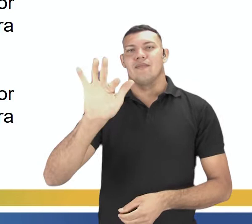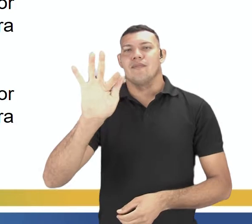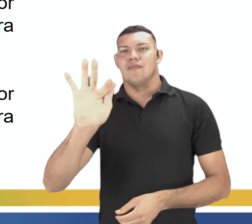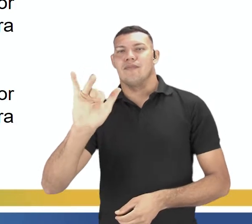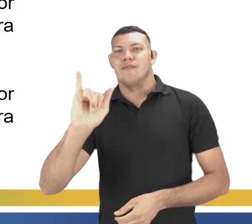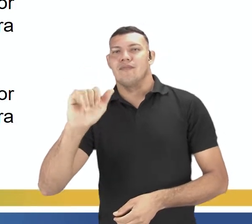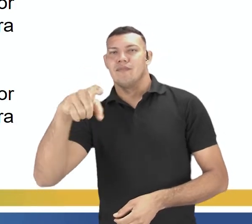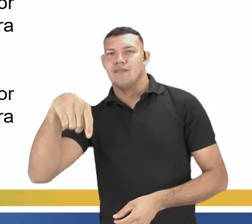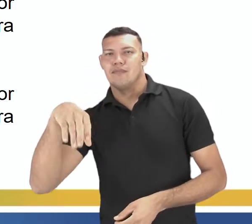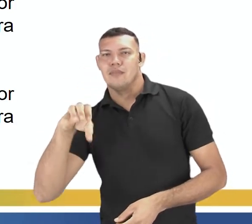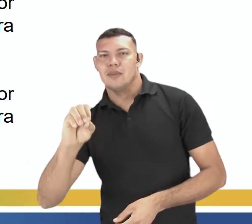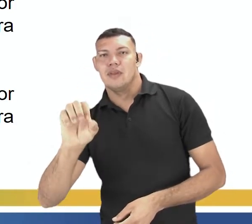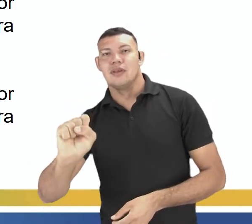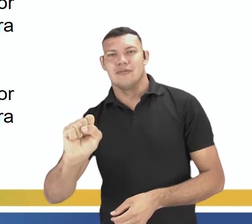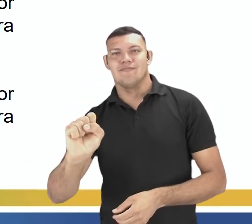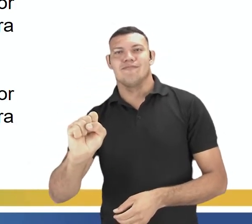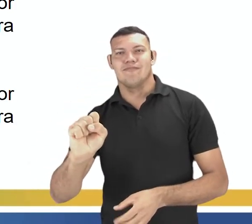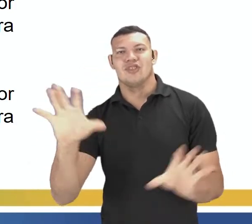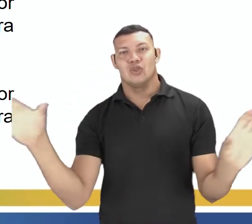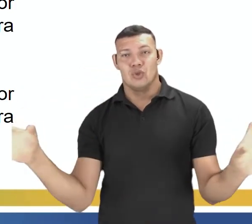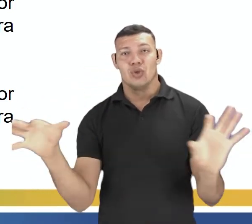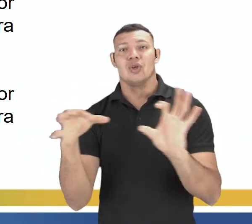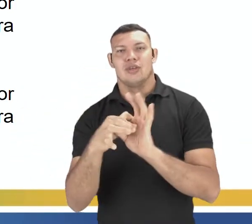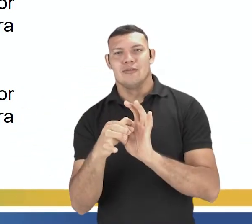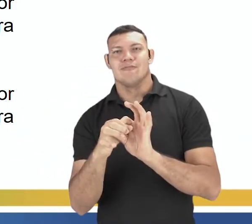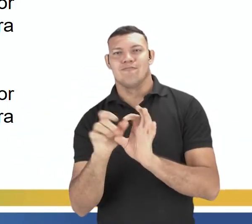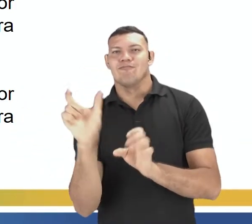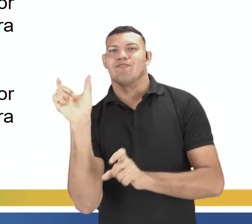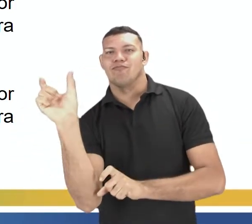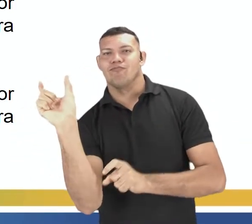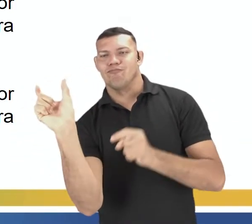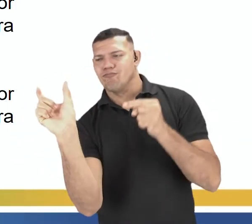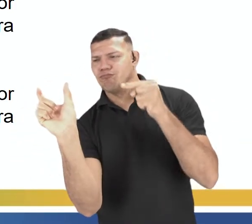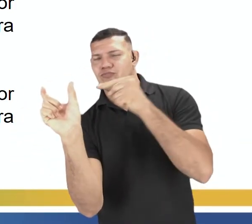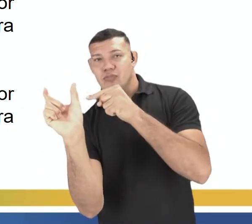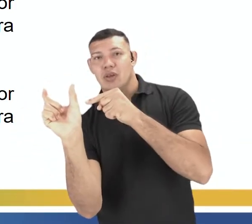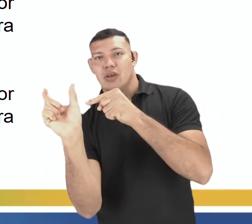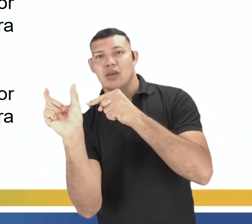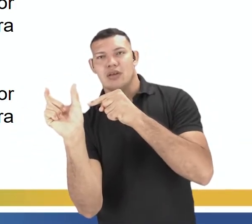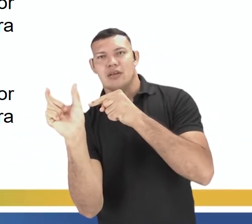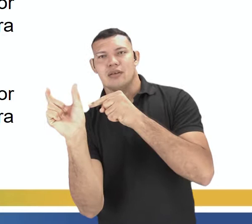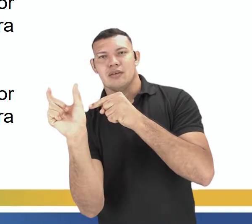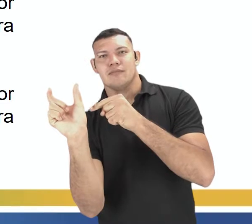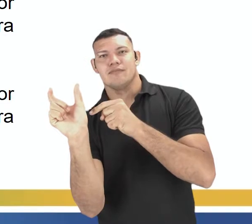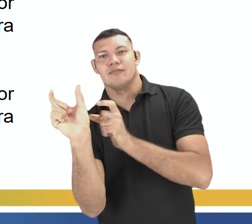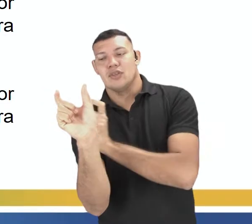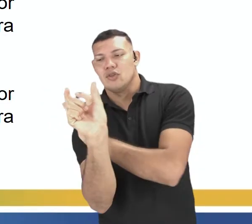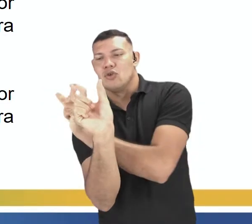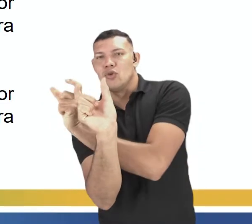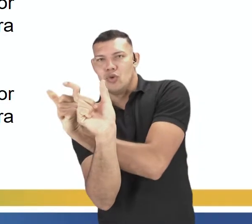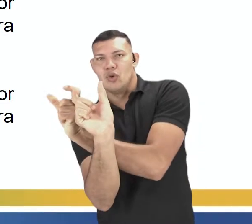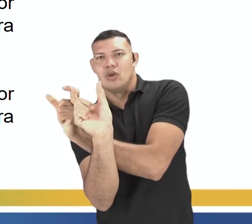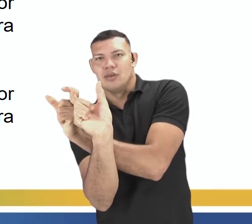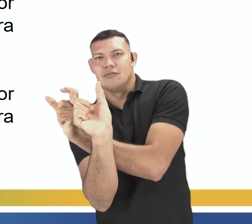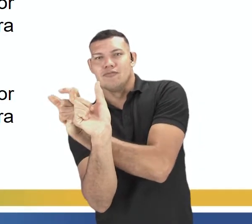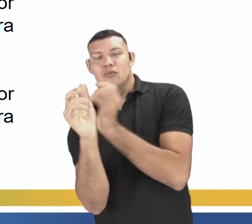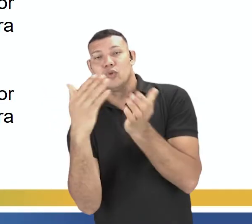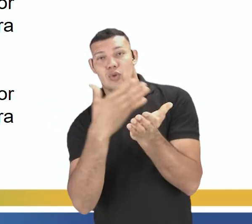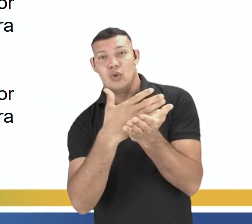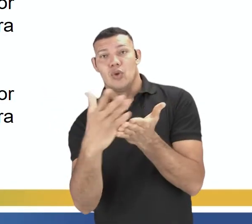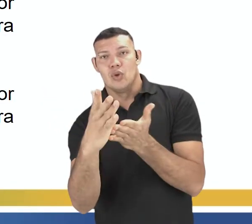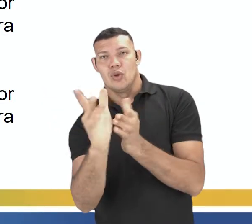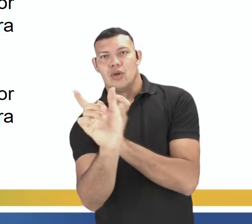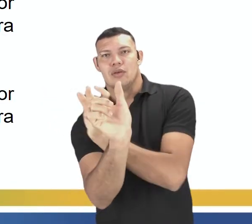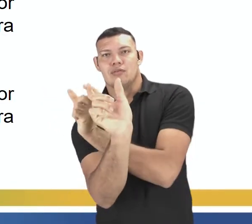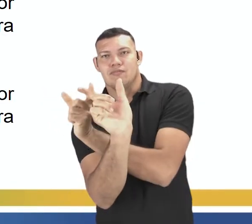afixos? Afixo é a peça que se junta ao radical para formar palavras. Quando a junção é no começo da